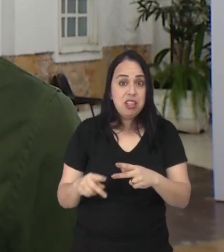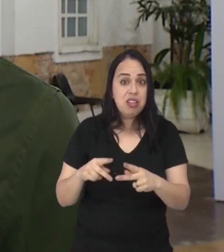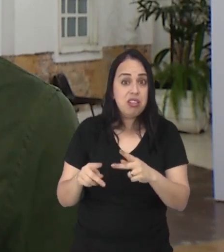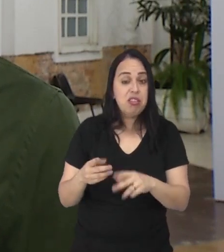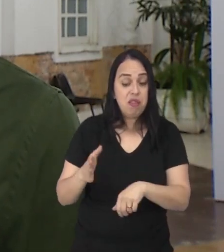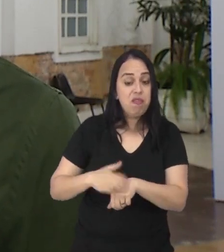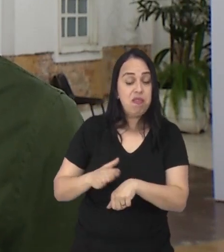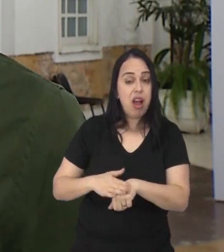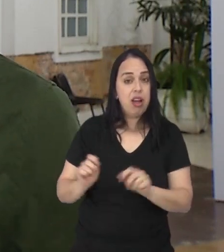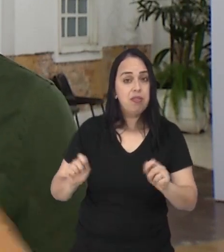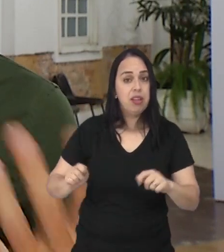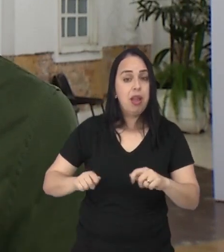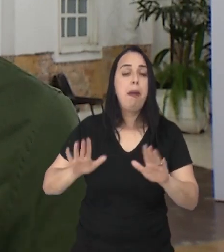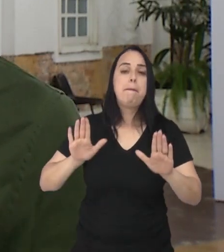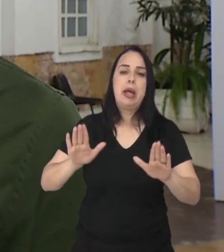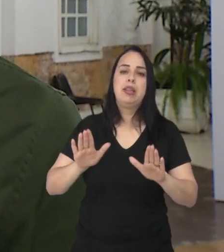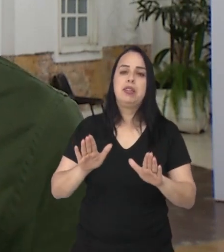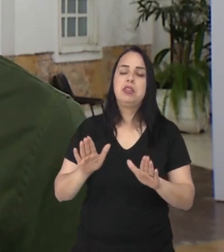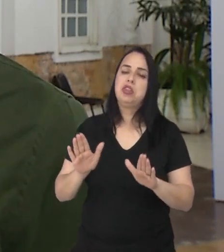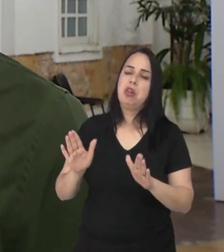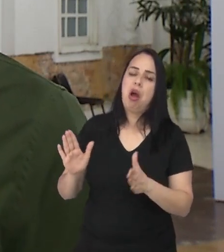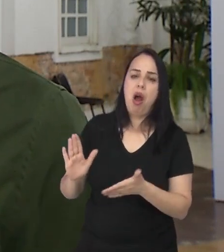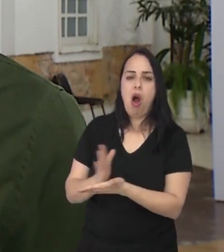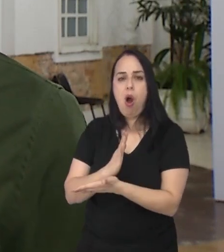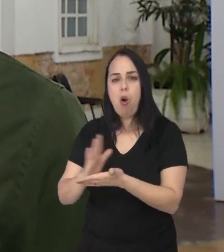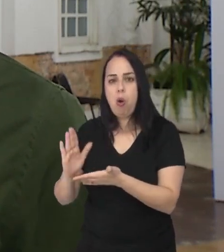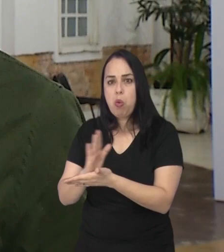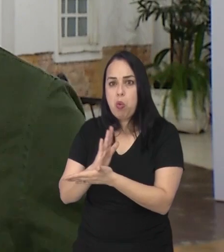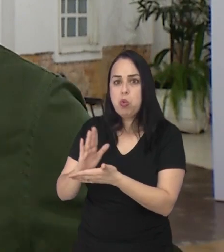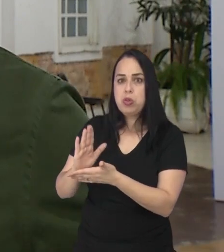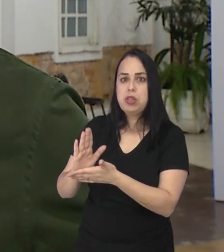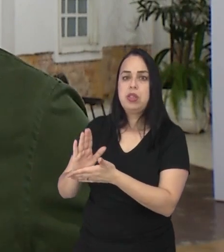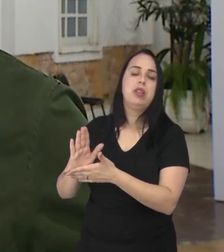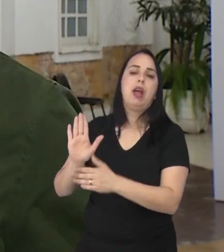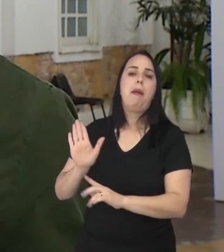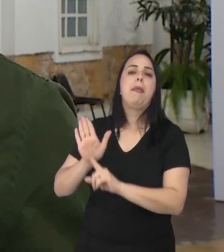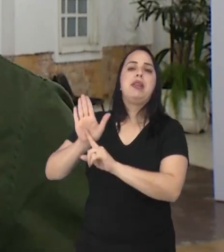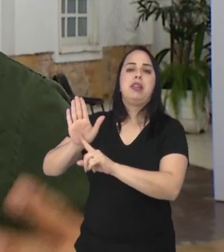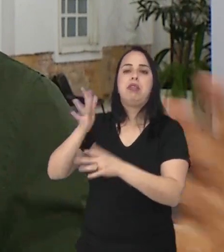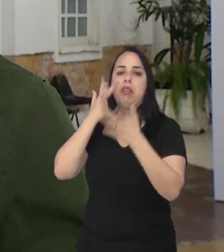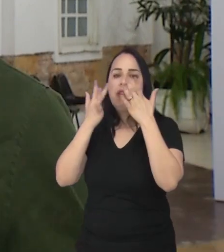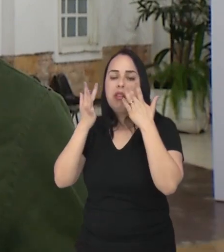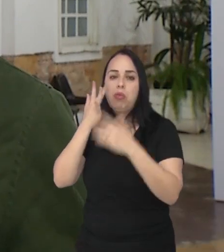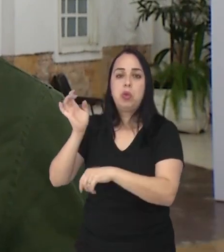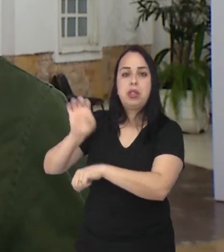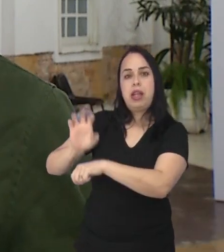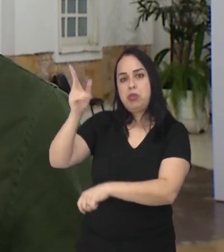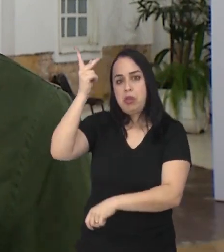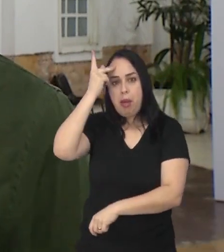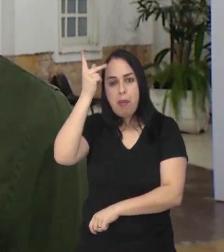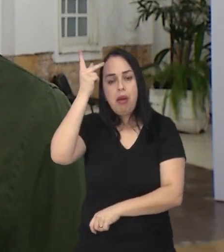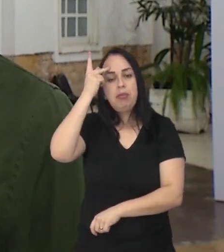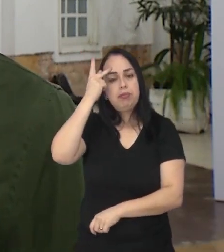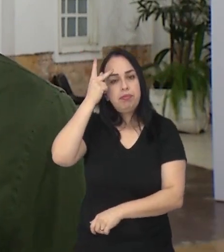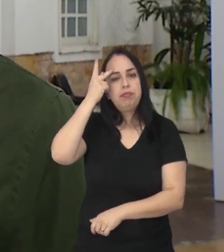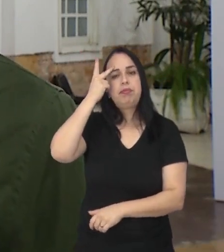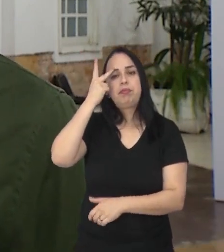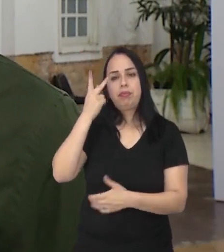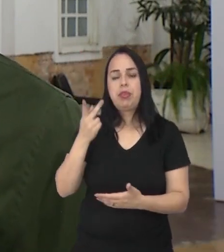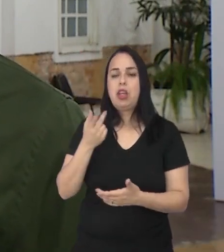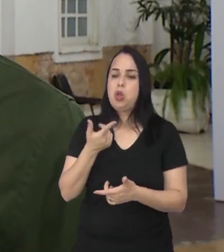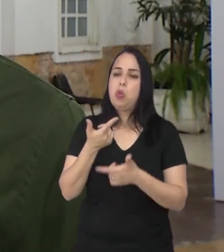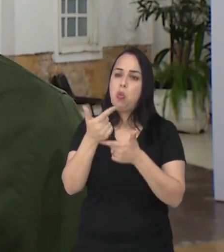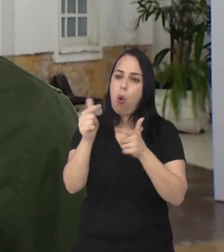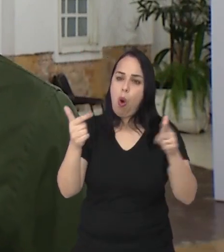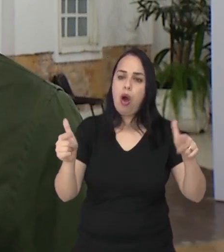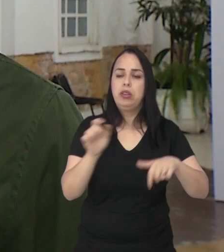José dos Campos produz. Mas também tivemos espetáculos do estado de São Paulo como um todo, portanto do Vale do Paraíba também, e